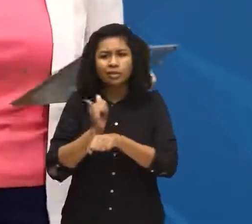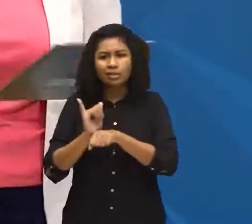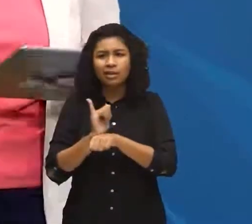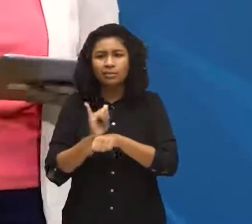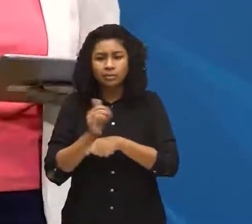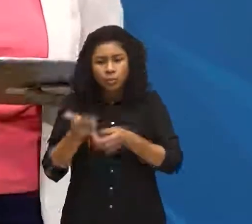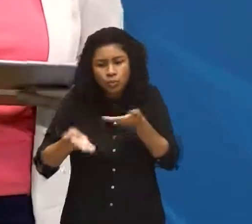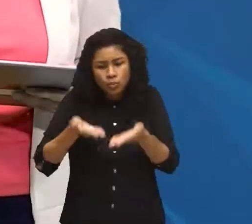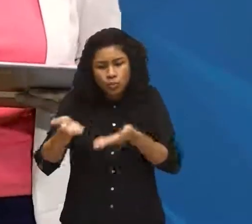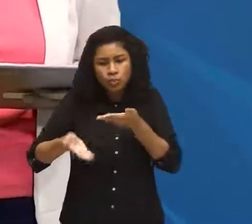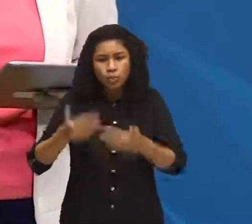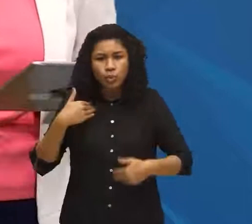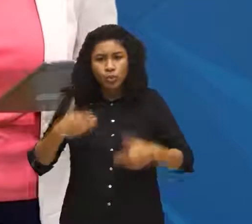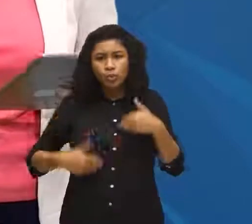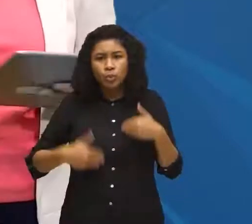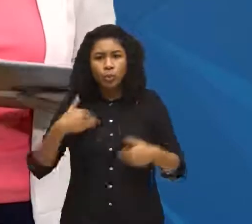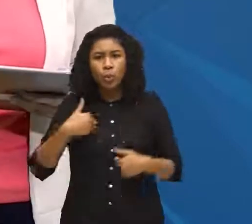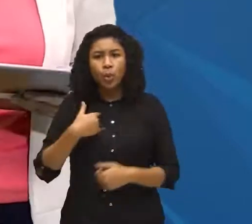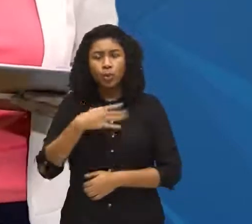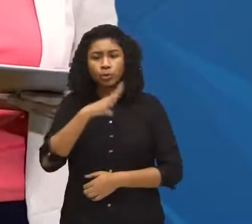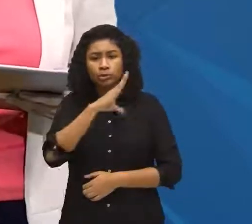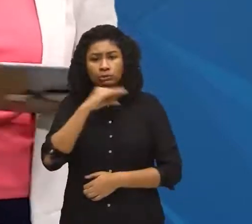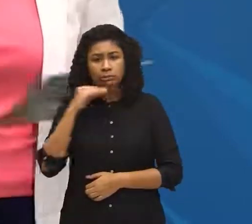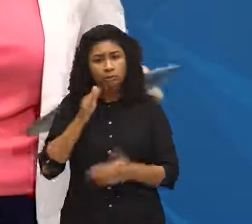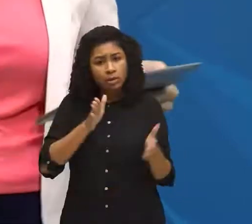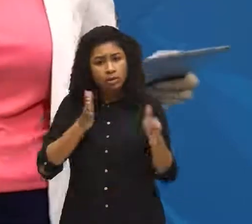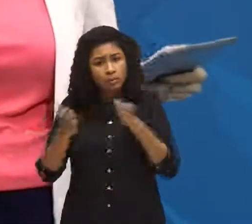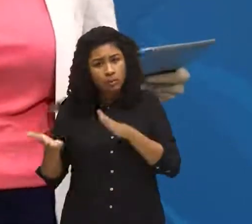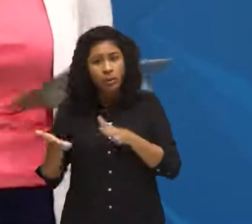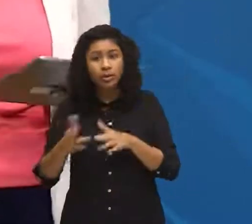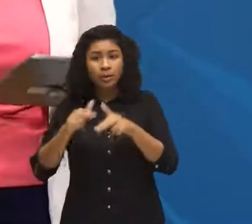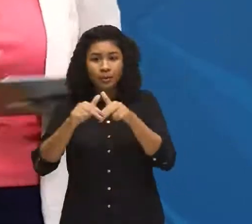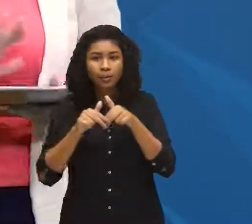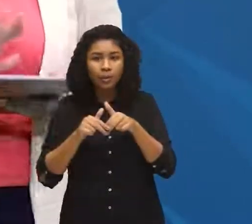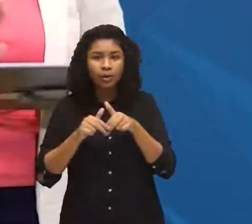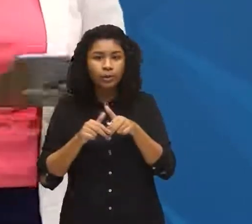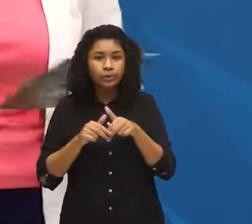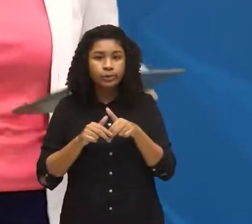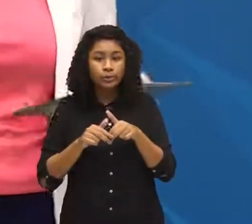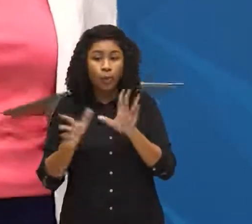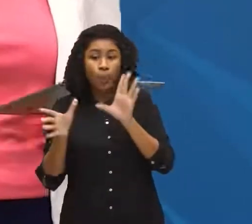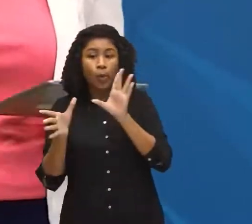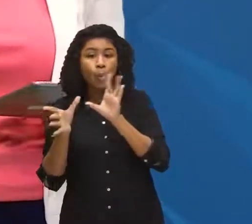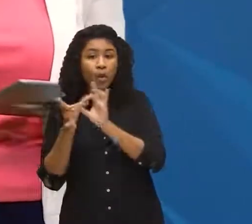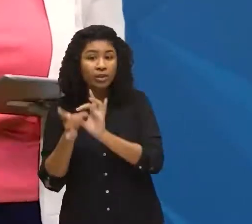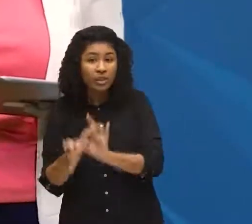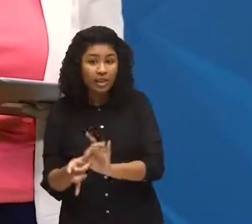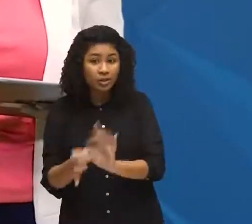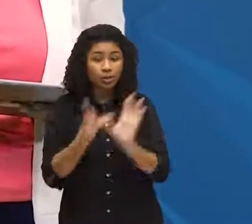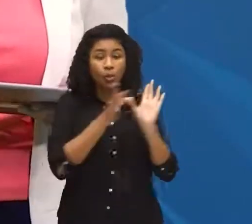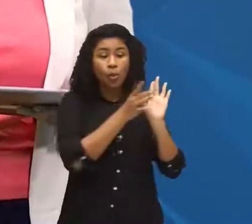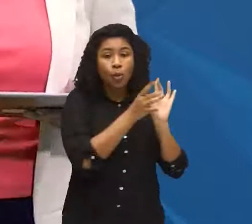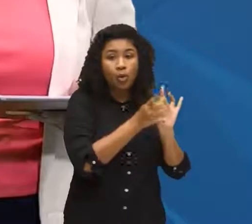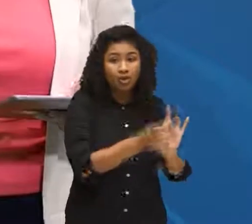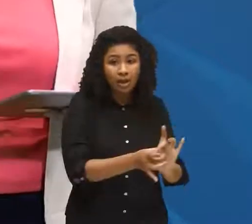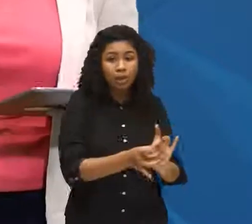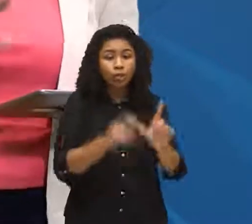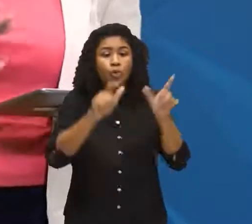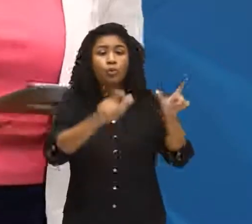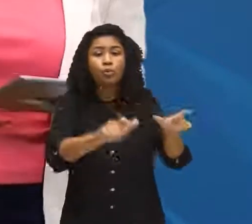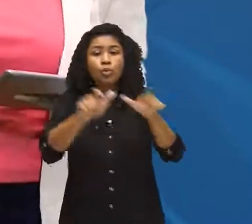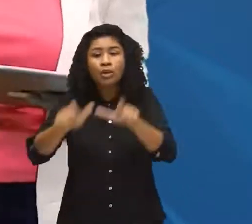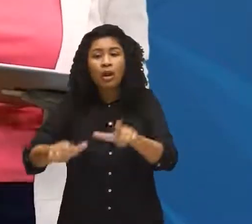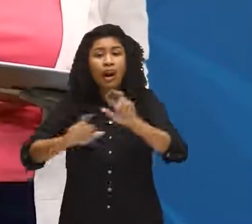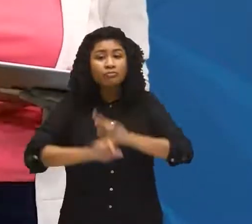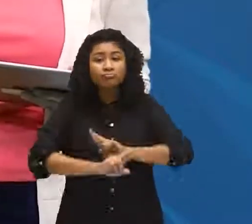aí juntou-se, né, essa informação foi fabricada, essa informação montando dois contextos diferentes, eles aconteceram em locais diferentes, né,